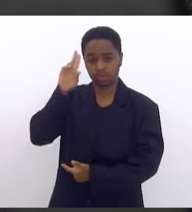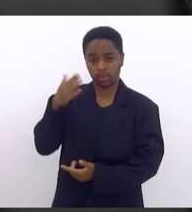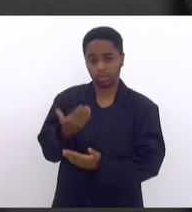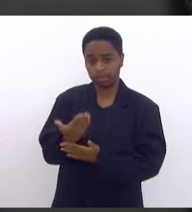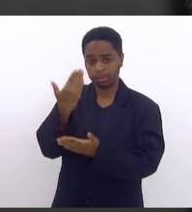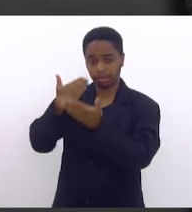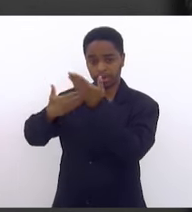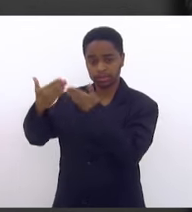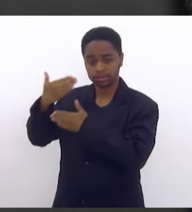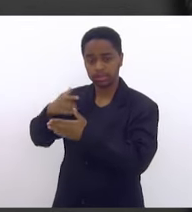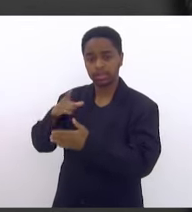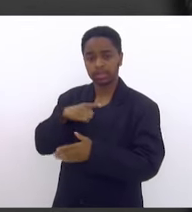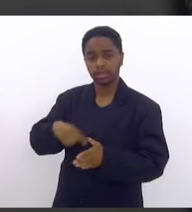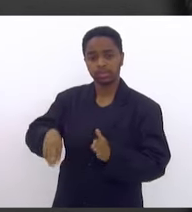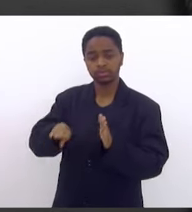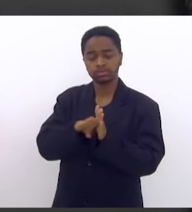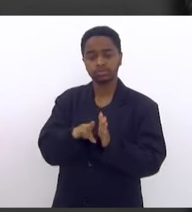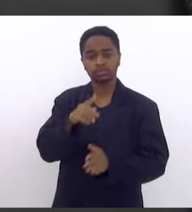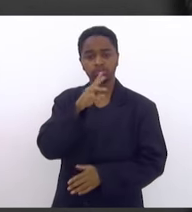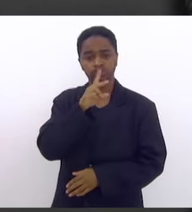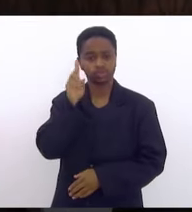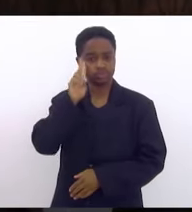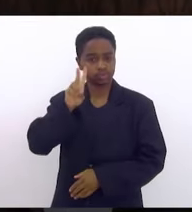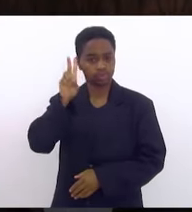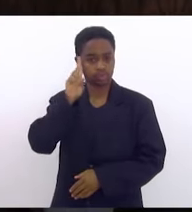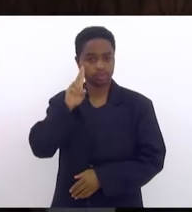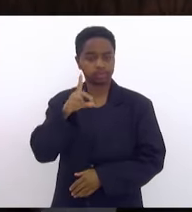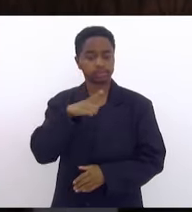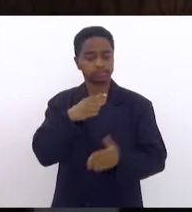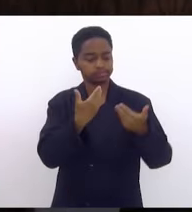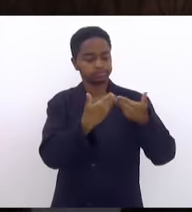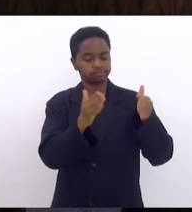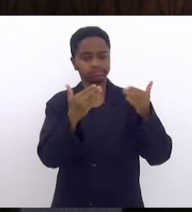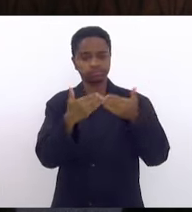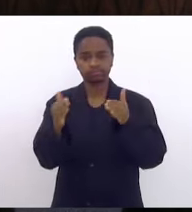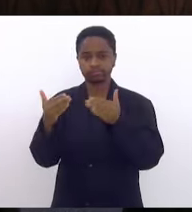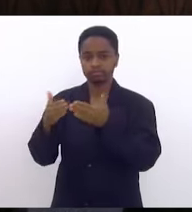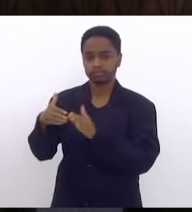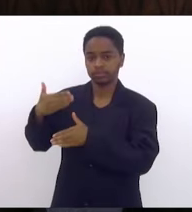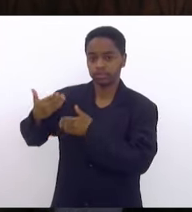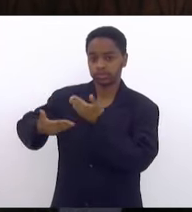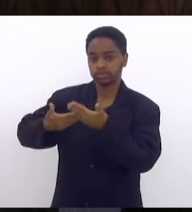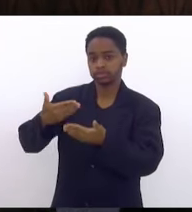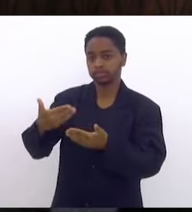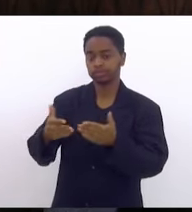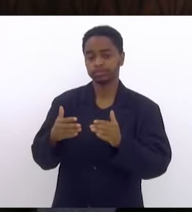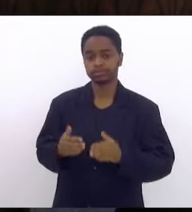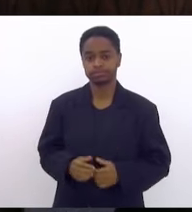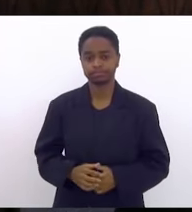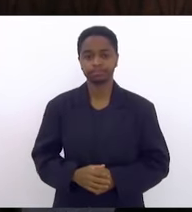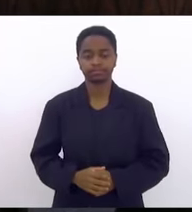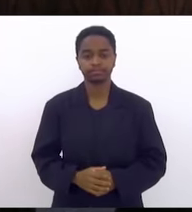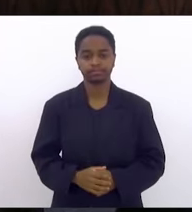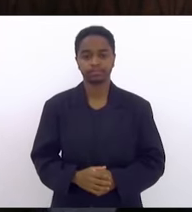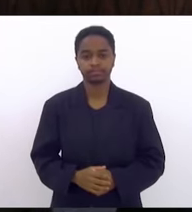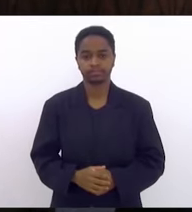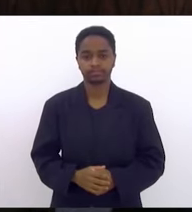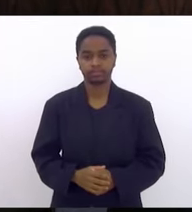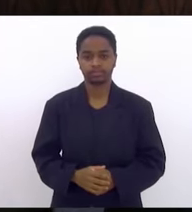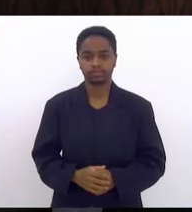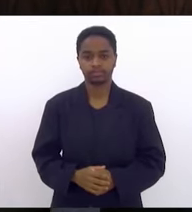tão ilustres, tão queridos, abrem as portas do progresso convertou. Como um clarão